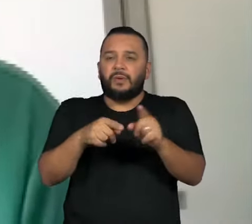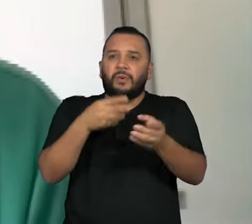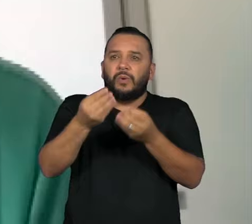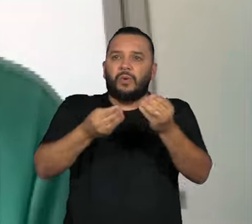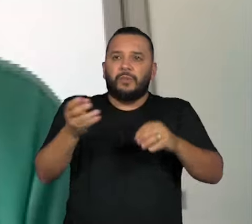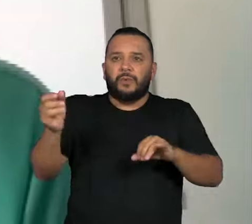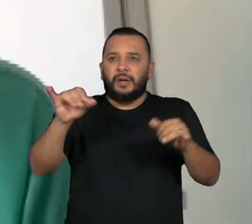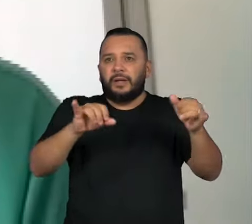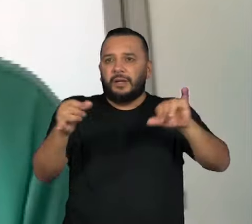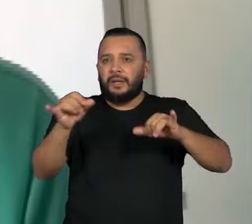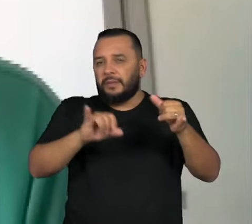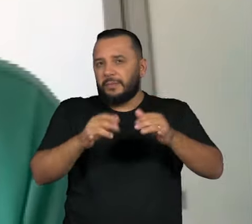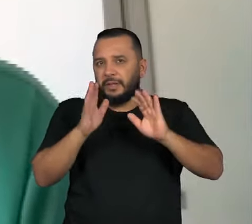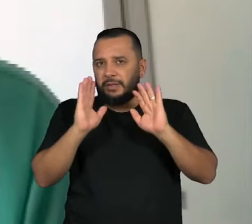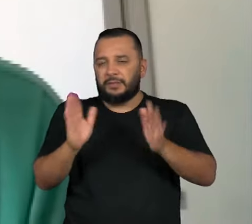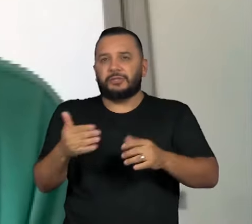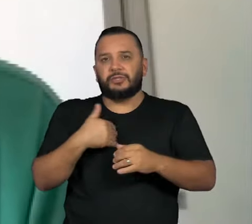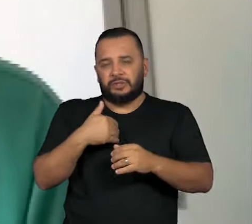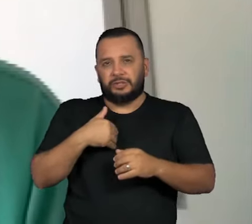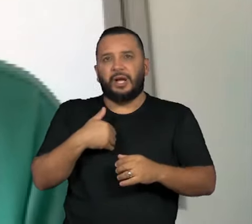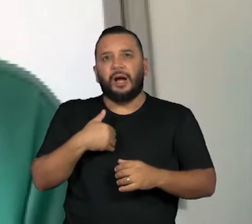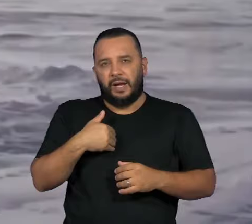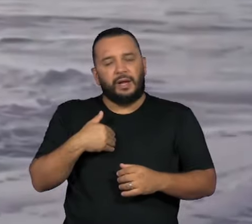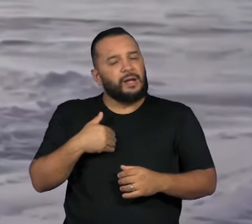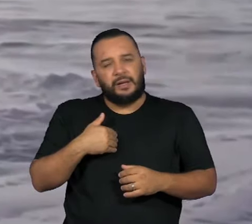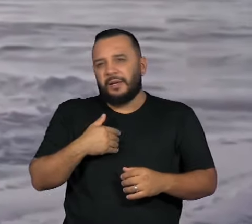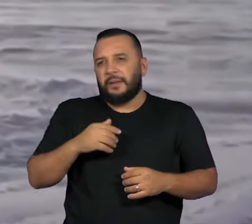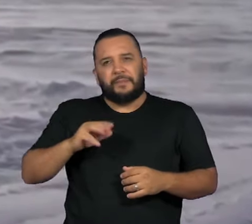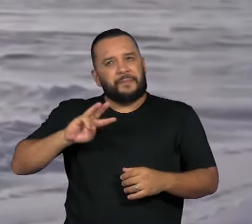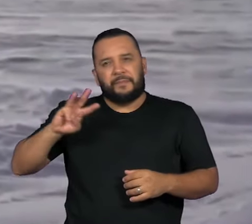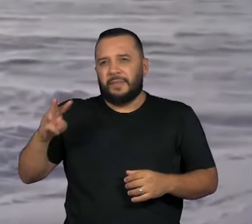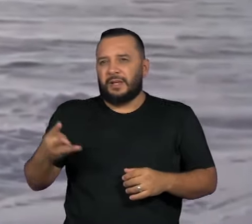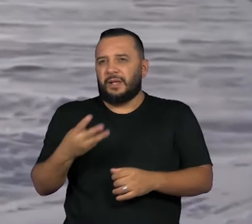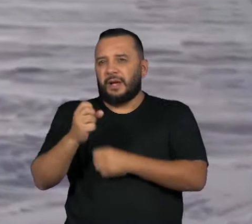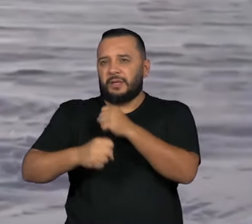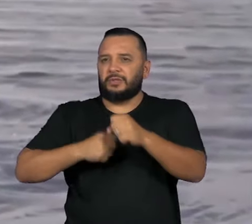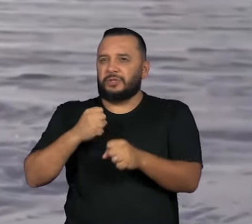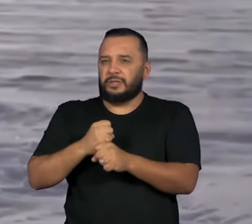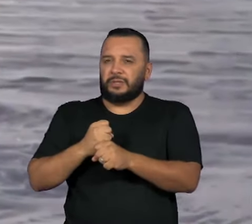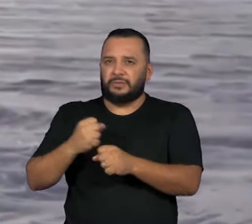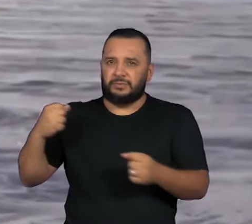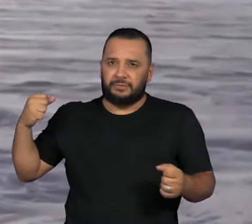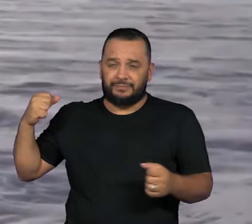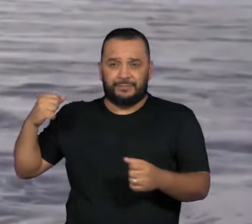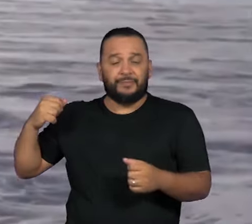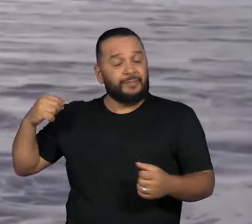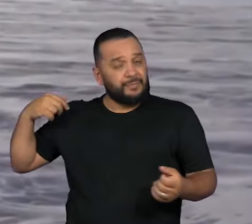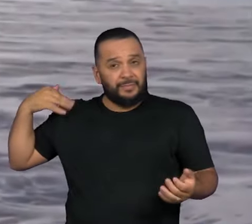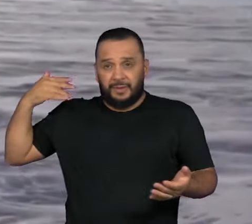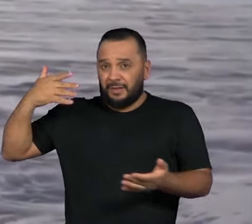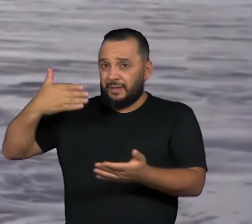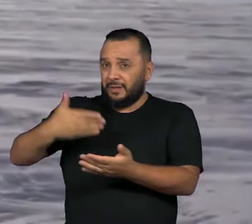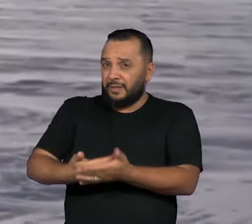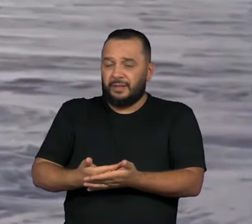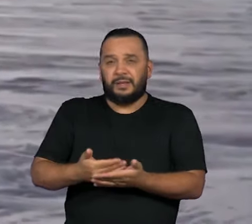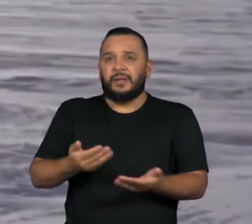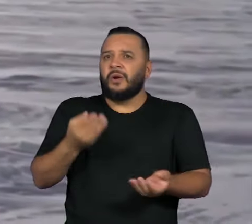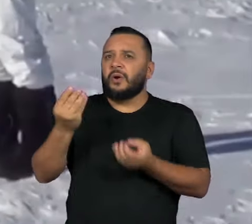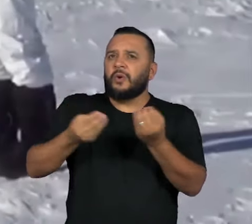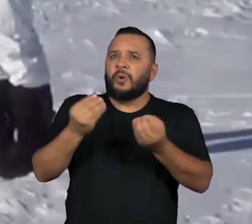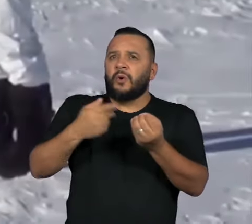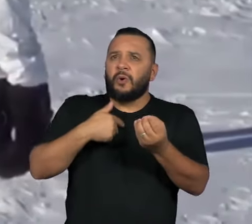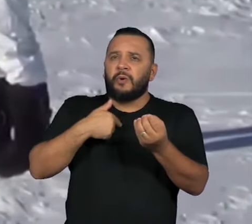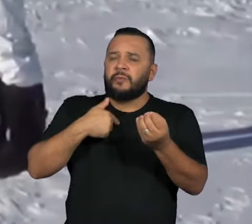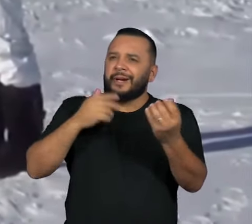ao longo de dezenas ou mesmo milhares de anos. Então, nós conseguimos, assim, reconstruir a história do clima